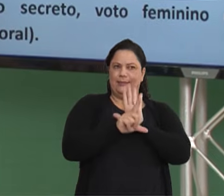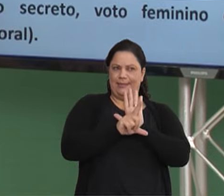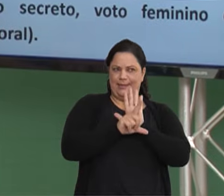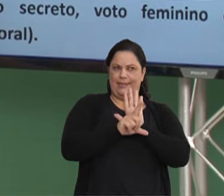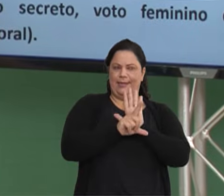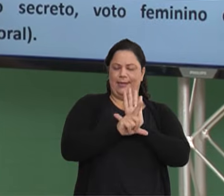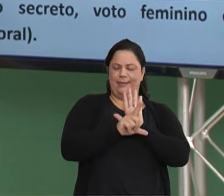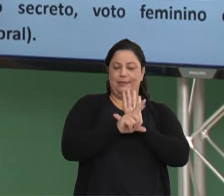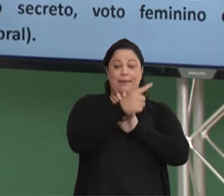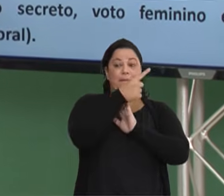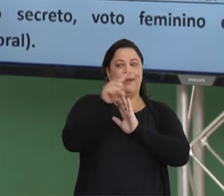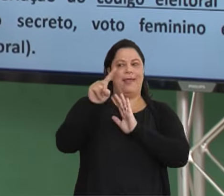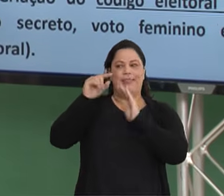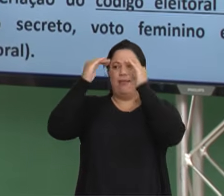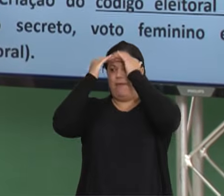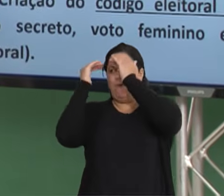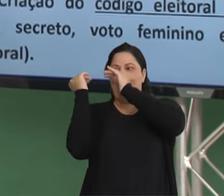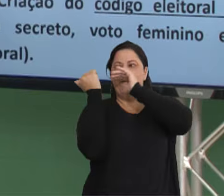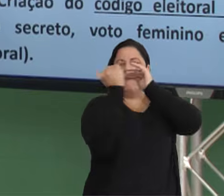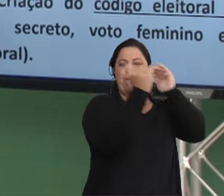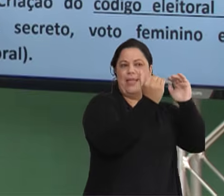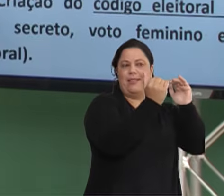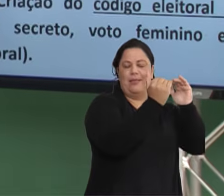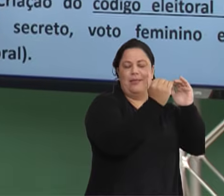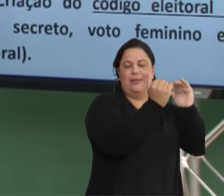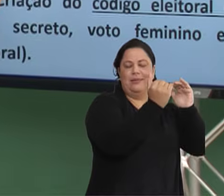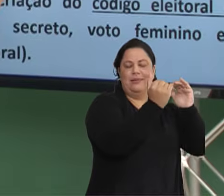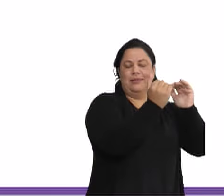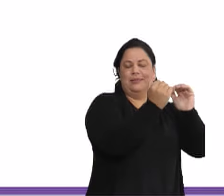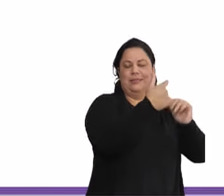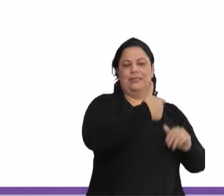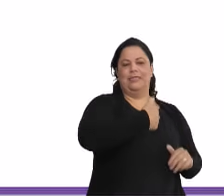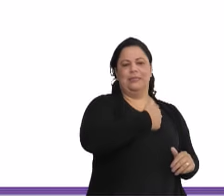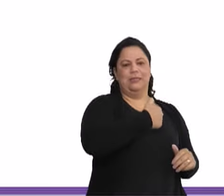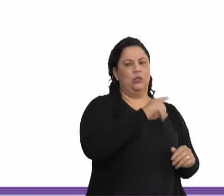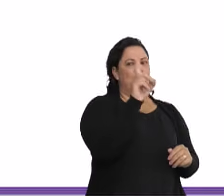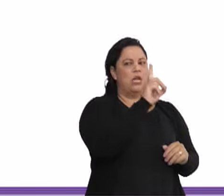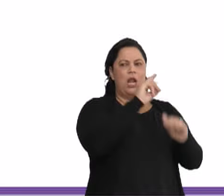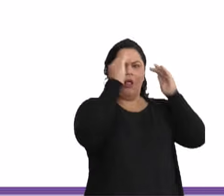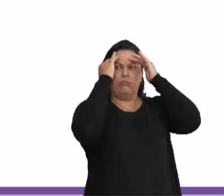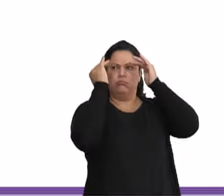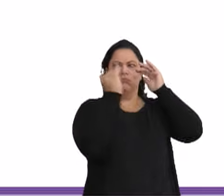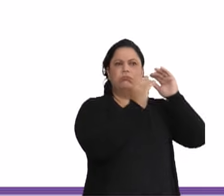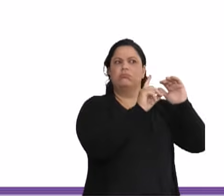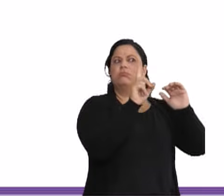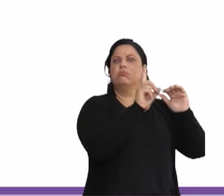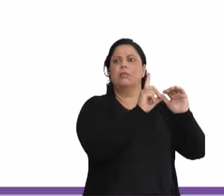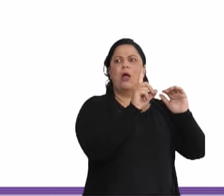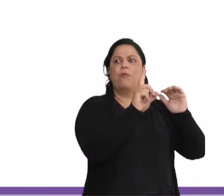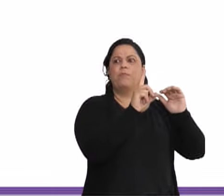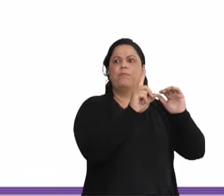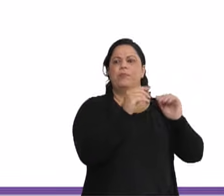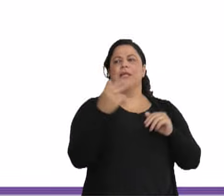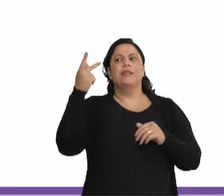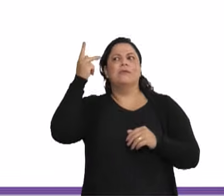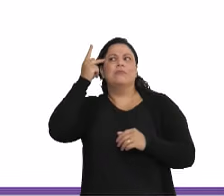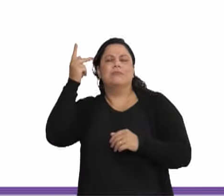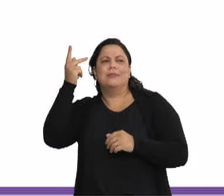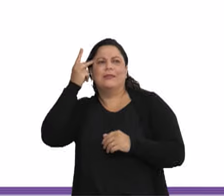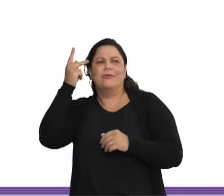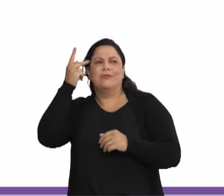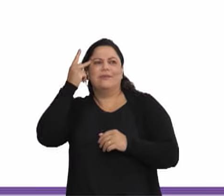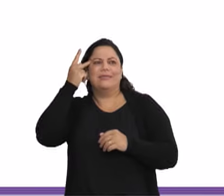Vargas. Segundo ponto que São Paulo pedia, a nomeação de um interventor paulista